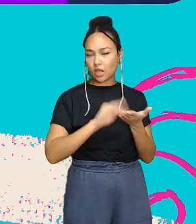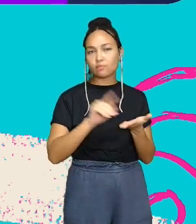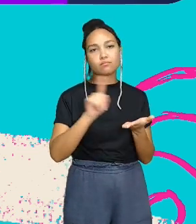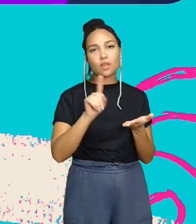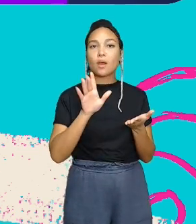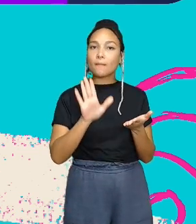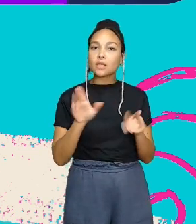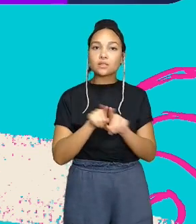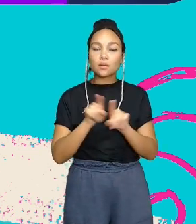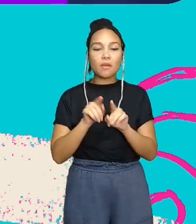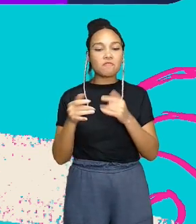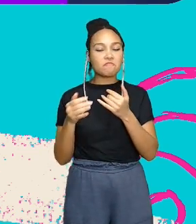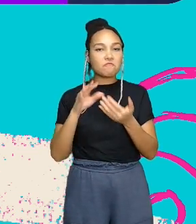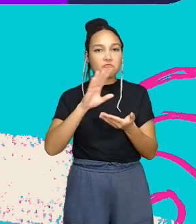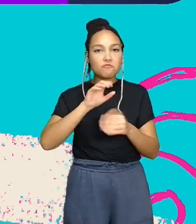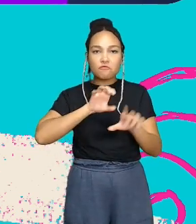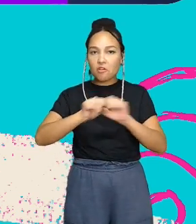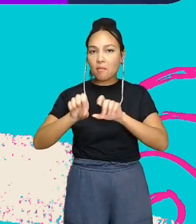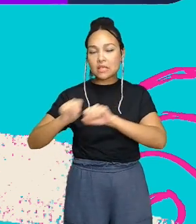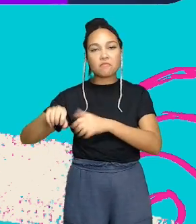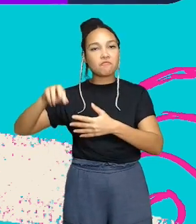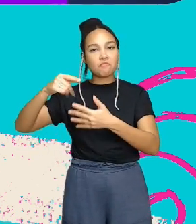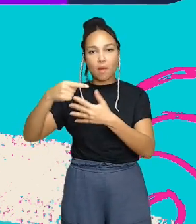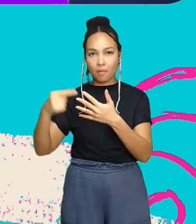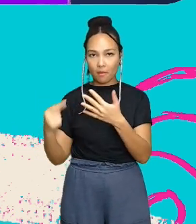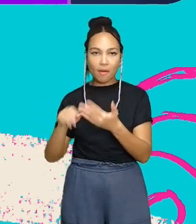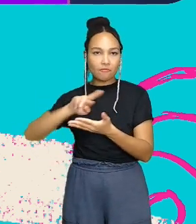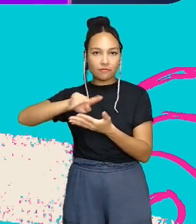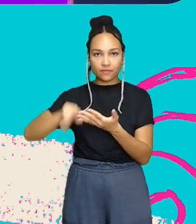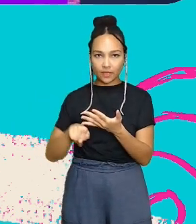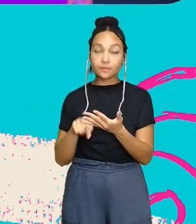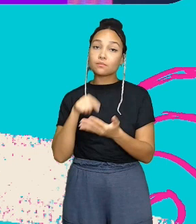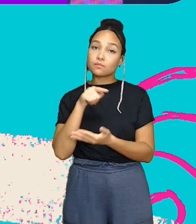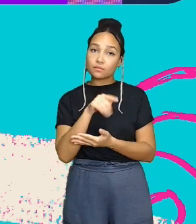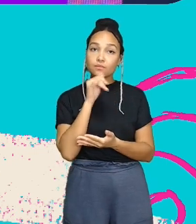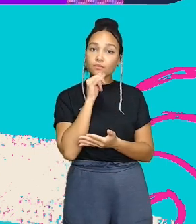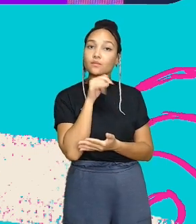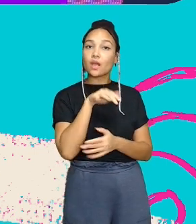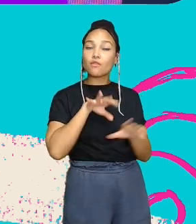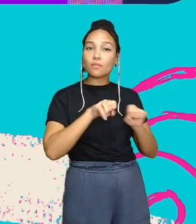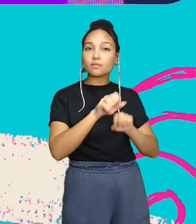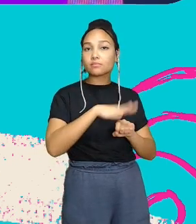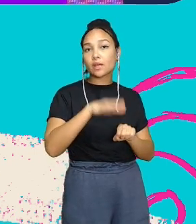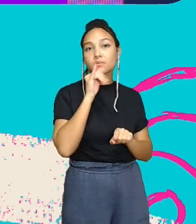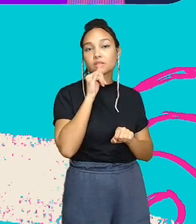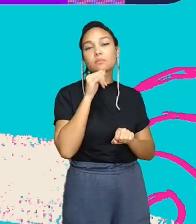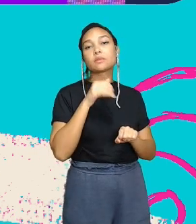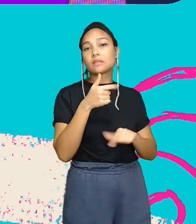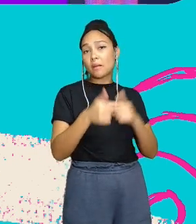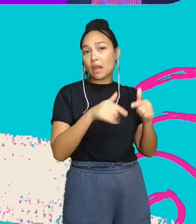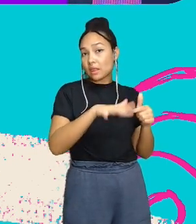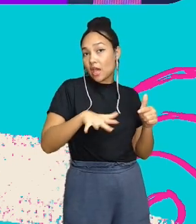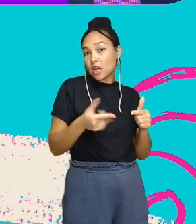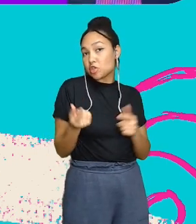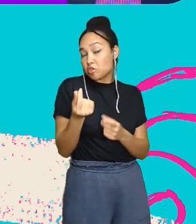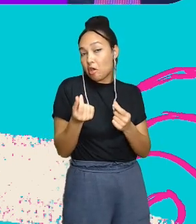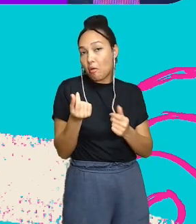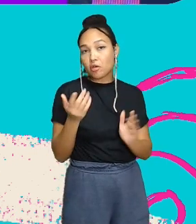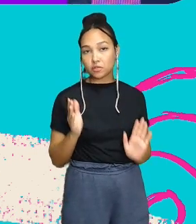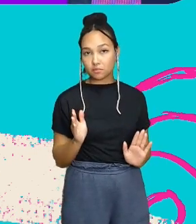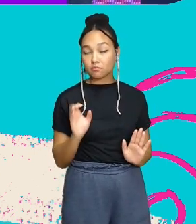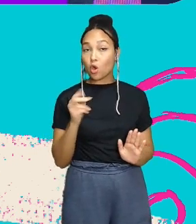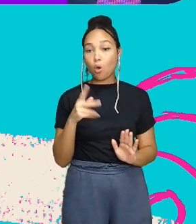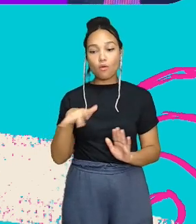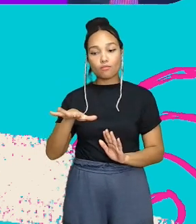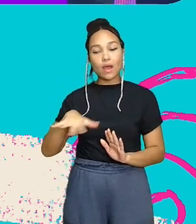qualquer formação. Isso daqui a gente pode falar que é para um profissional que vai trabalhar em negócios, ou que vai fazer uma engenharia,